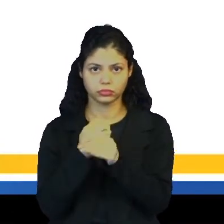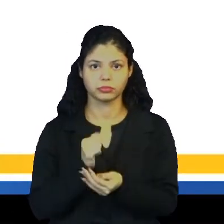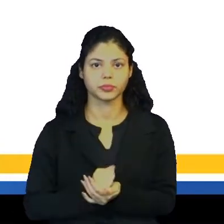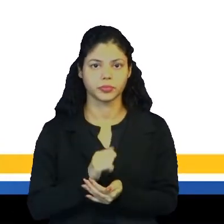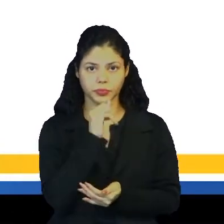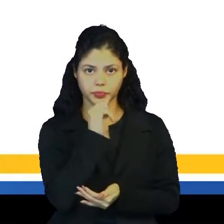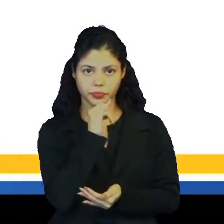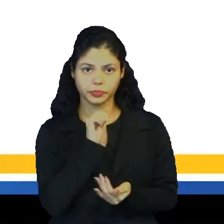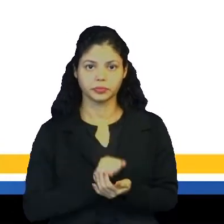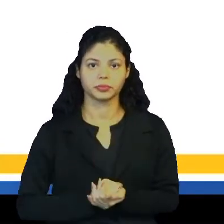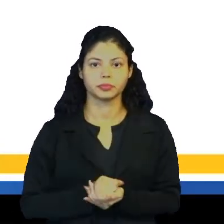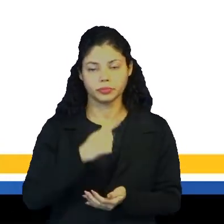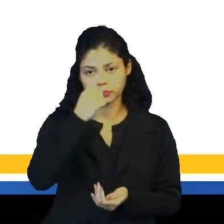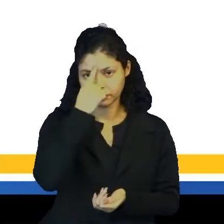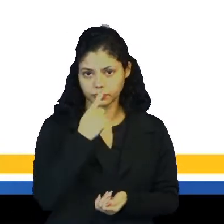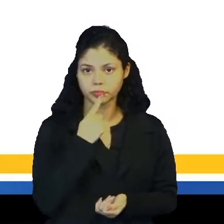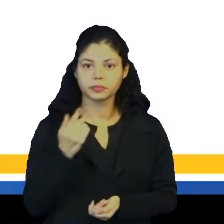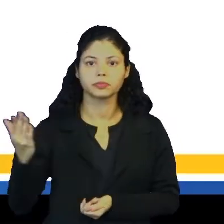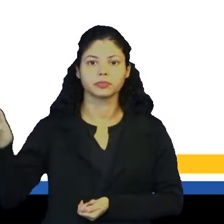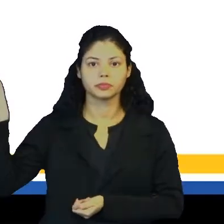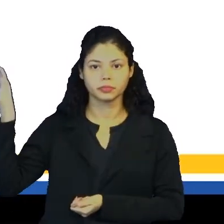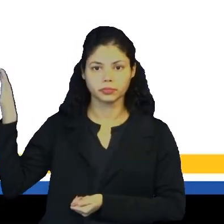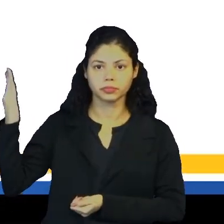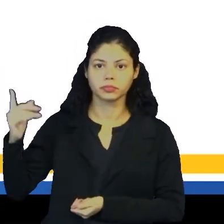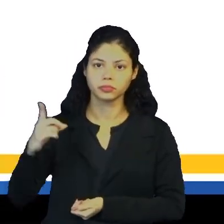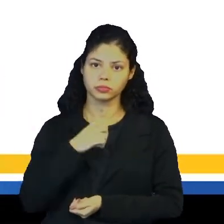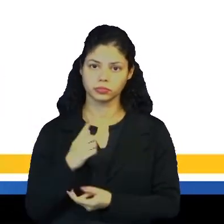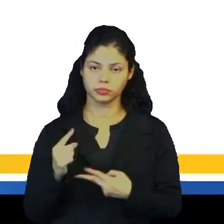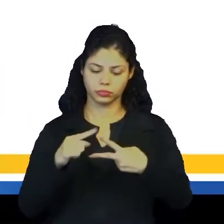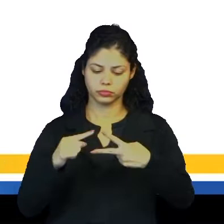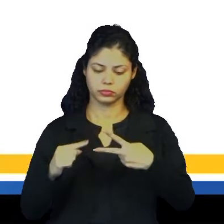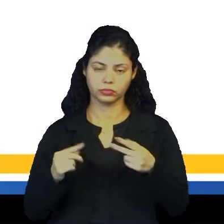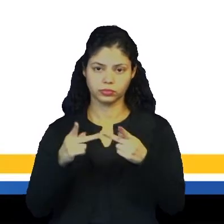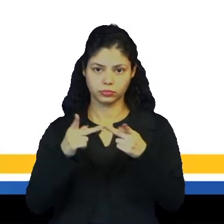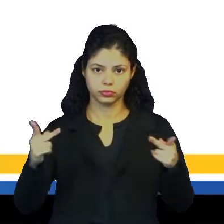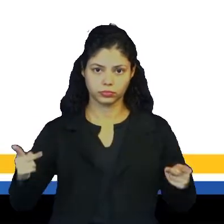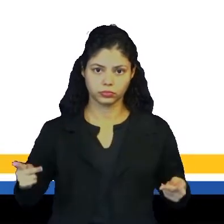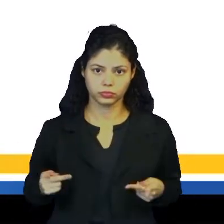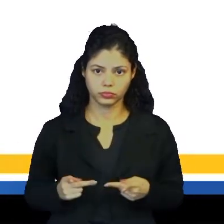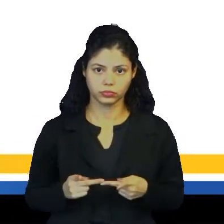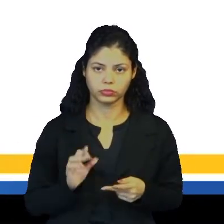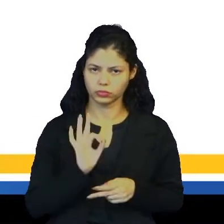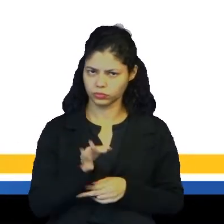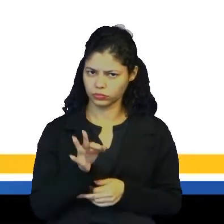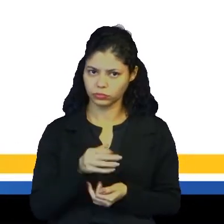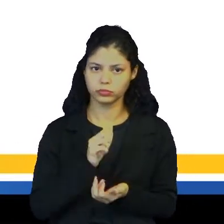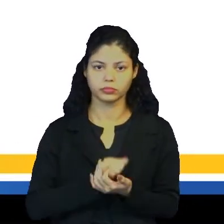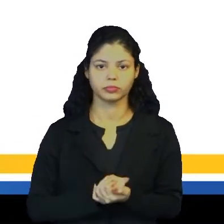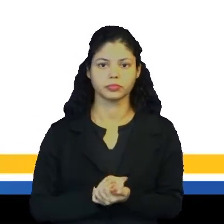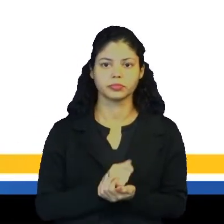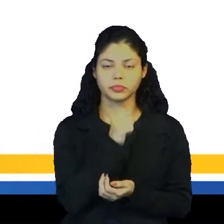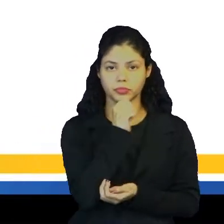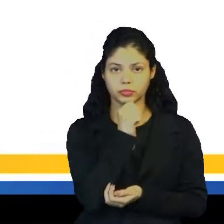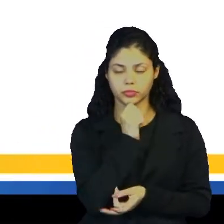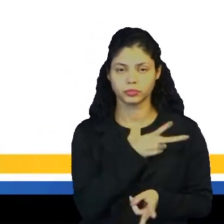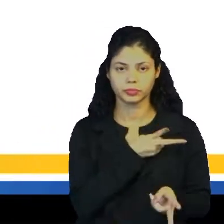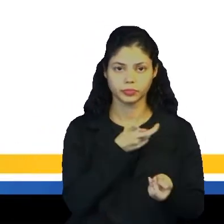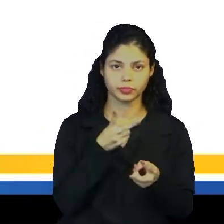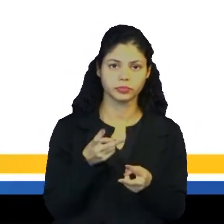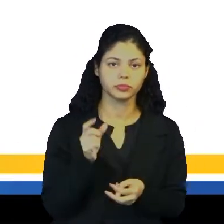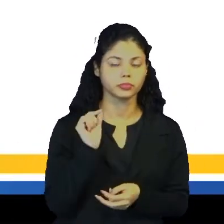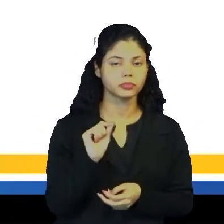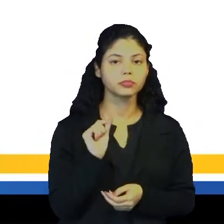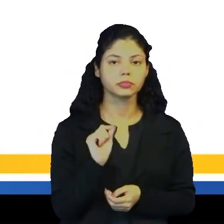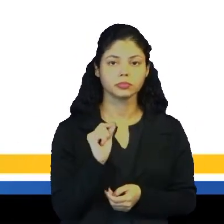Por exemplo, olha na imagem aí acima, nós temos duas pizzas, certo? E aí nós percebemos